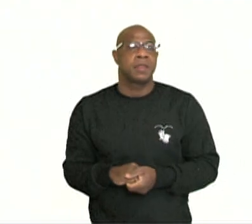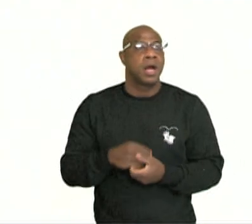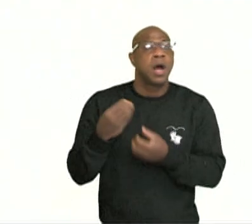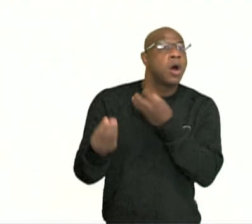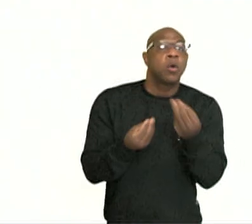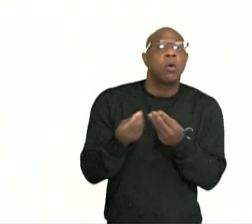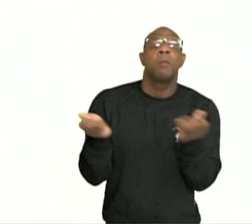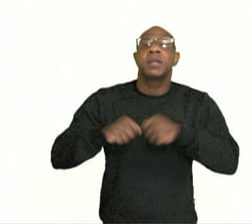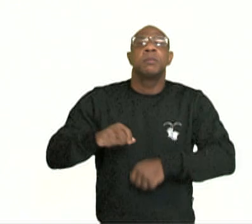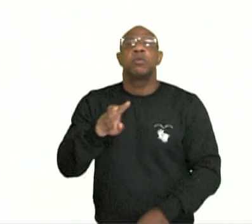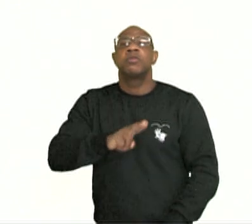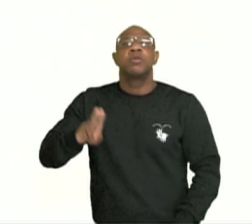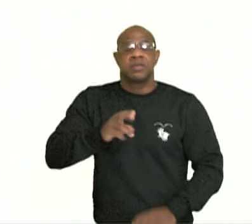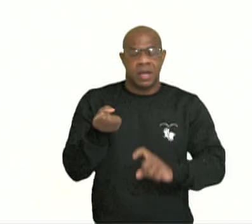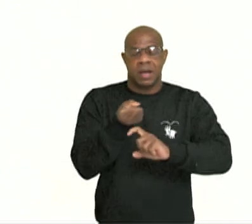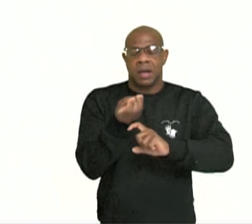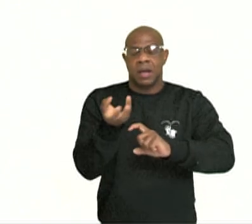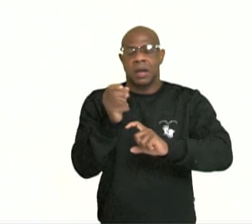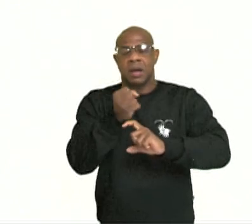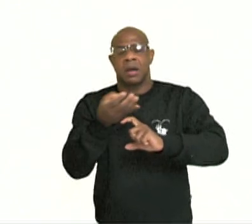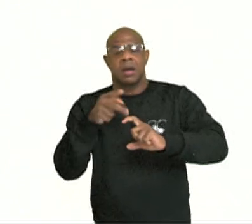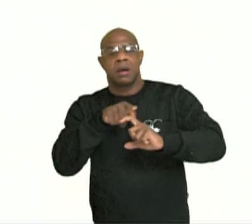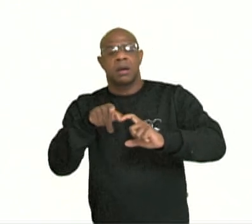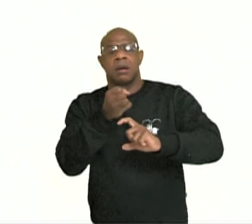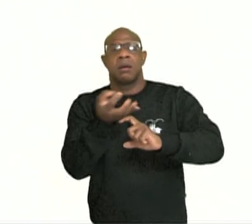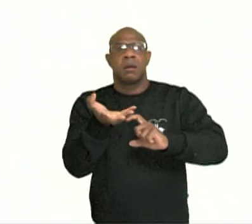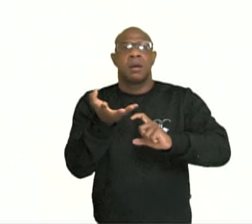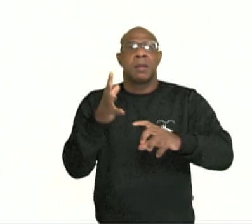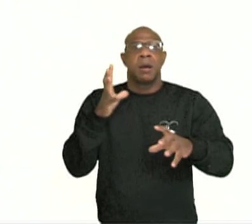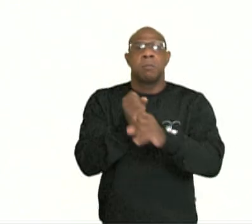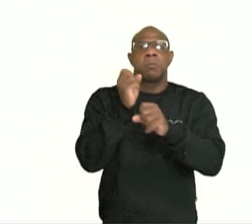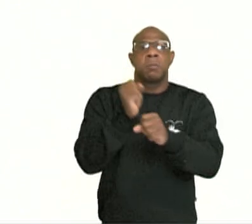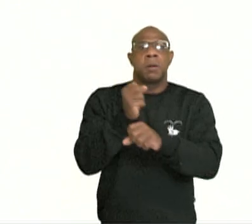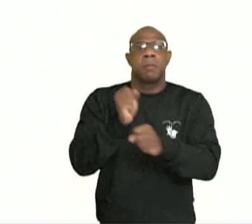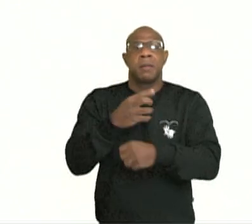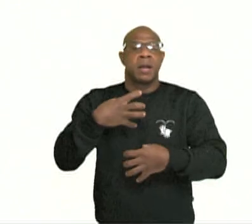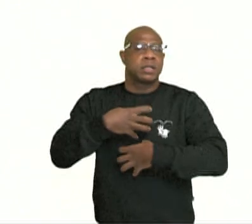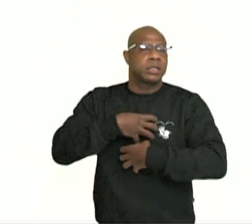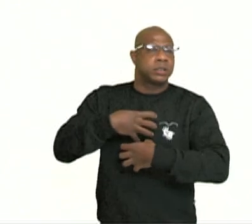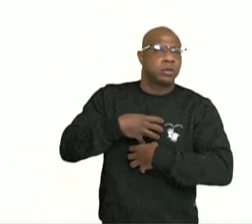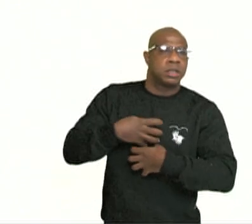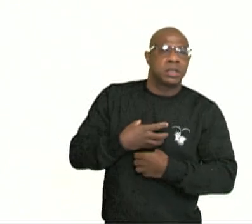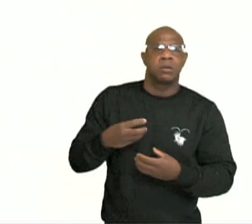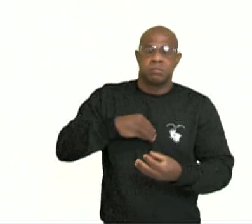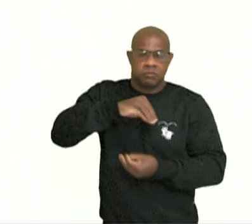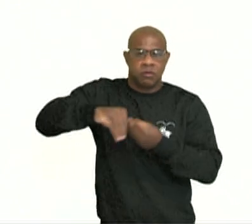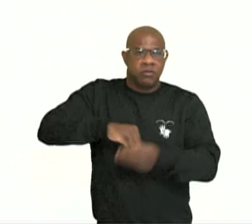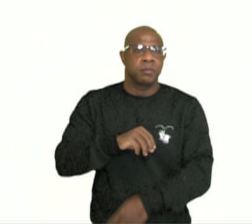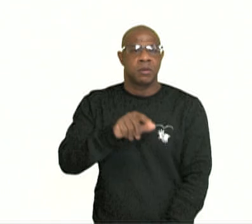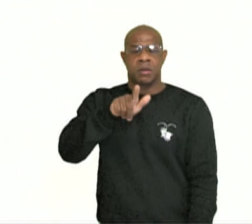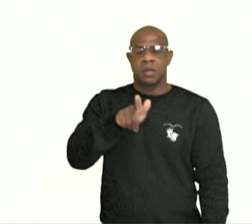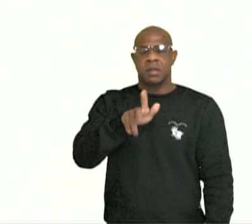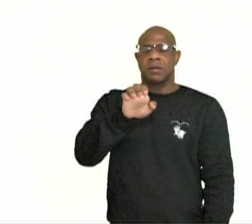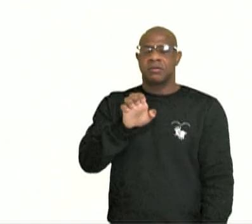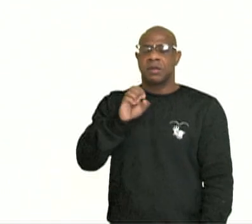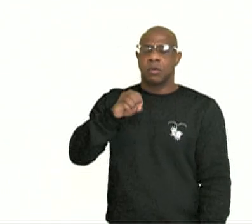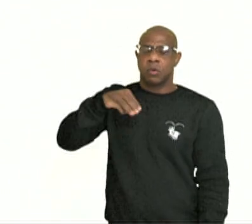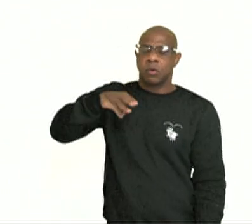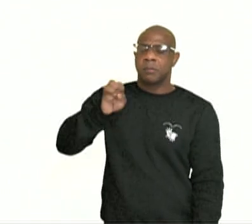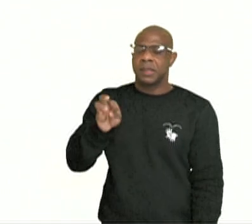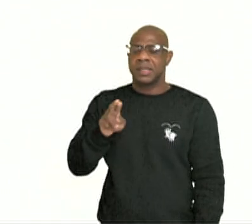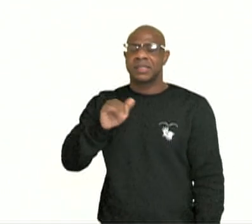utilizar a potenciação de monômios na resolução de situações envolvendo geometria? Meu Deus, agora a gente vai falar